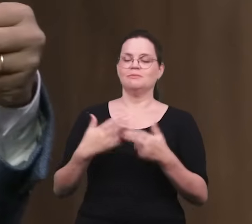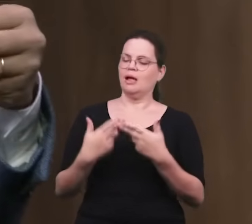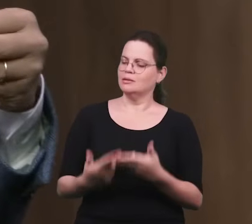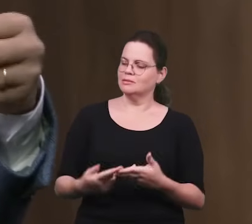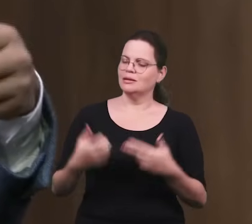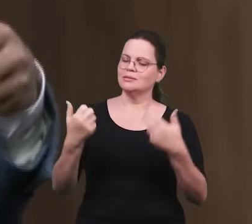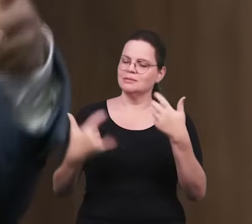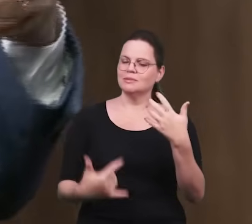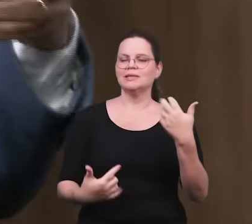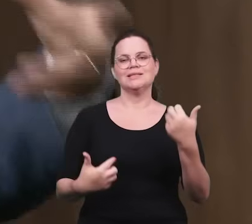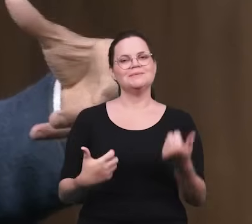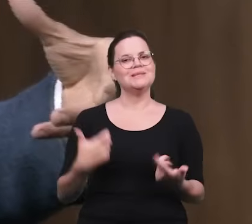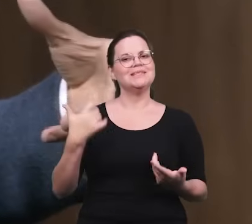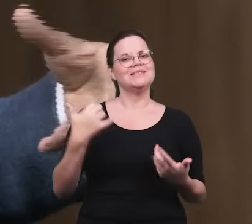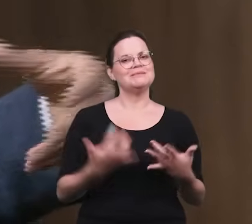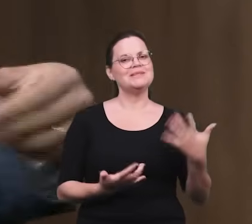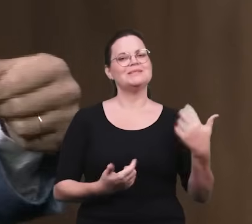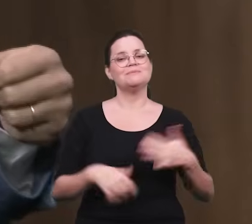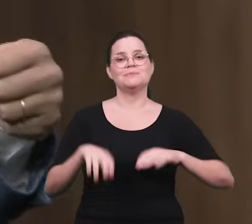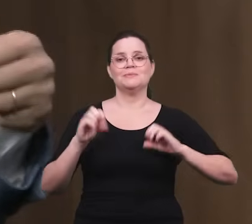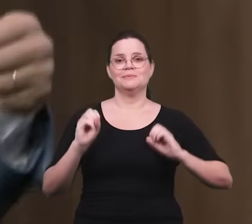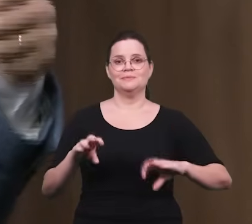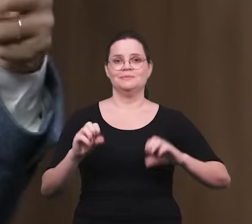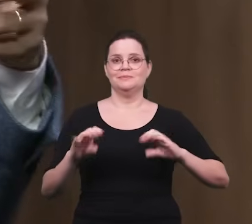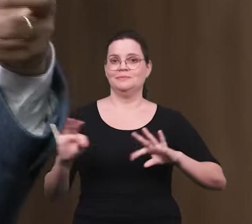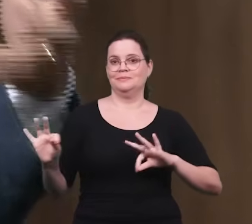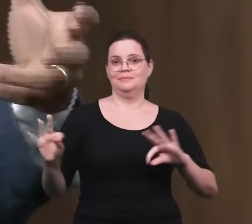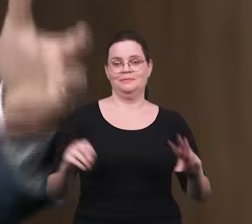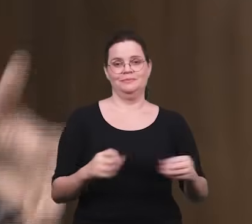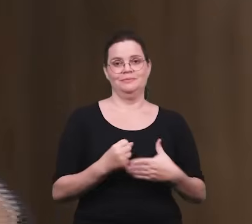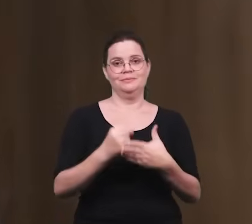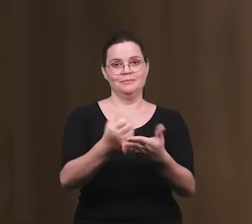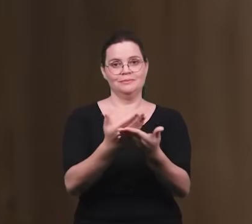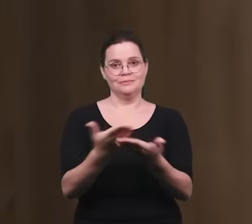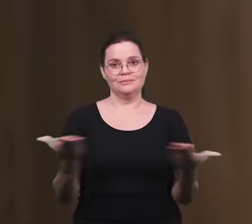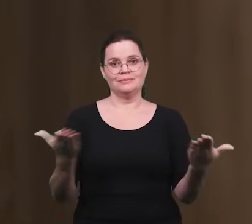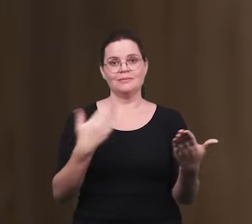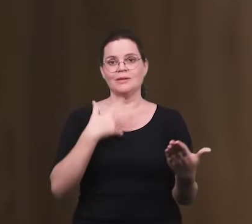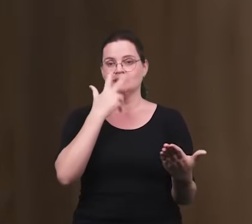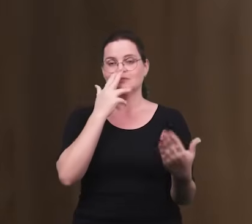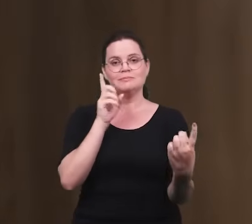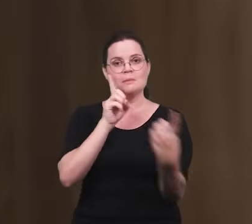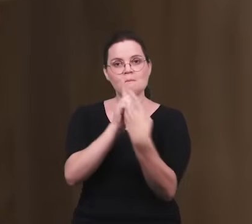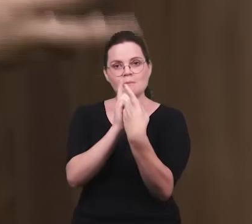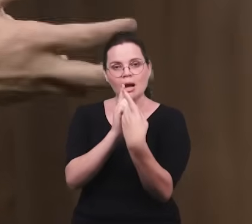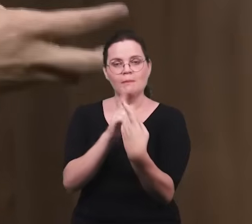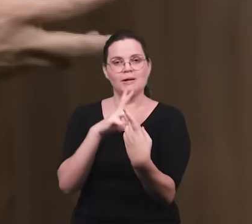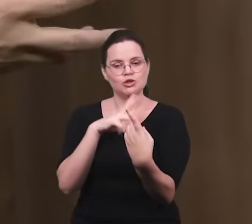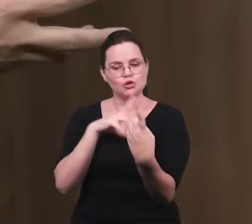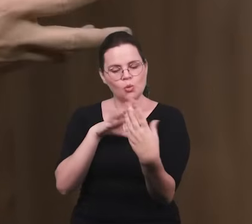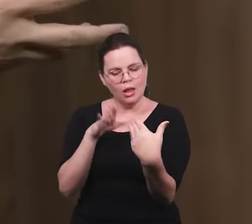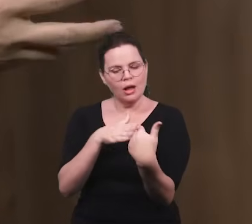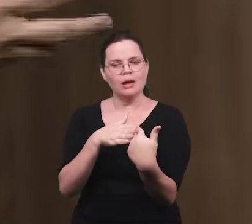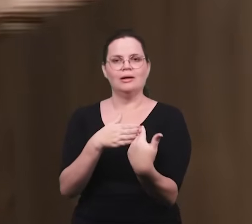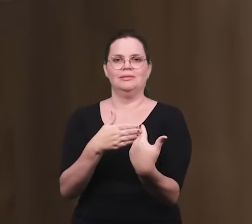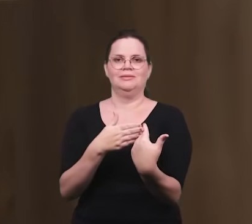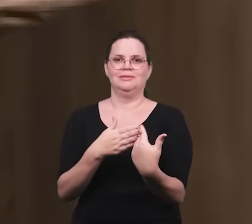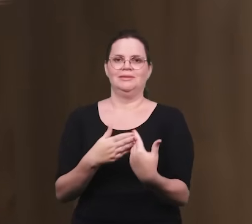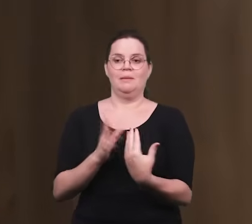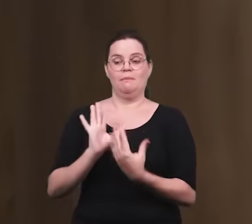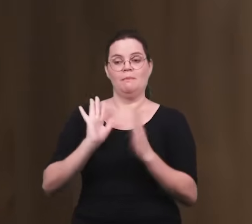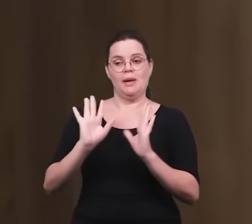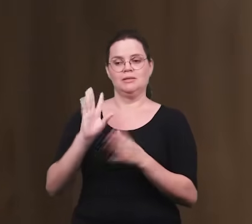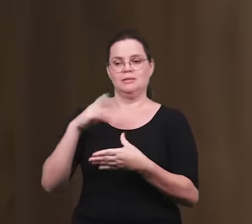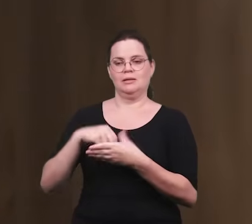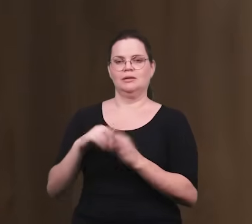pacientemente explicar, ensinar, né? Dar essa assistência personalizada também junto ao corpo, né?